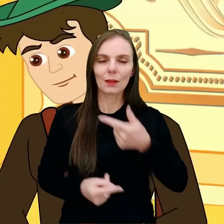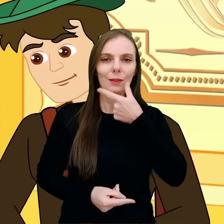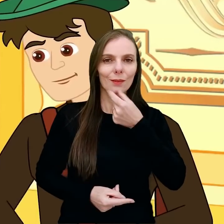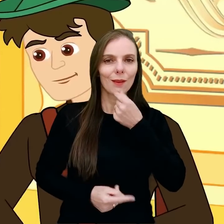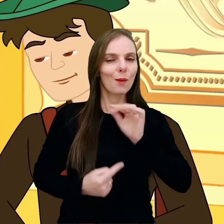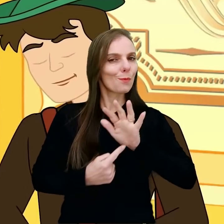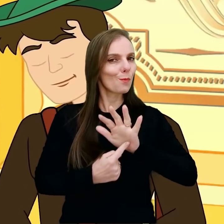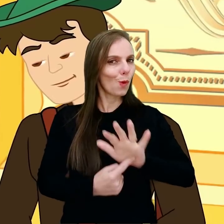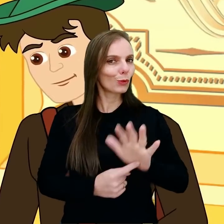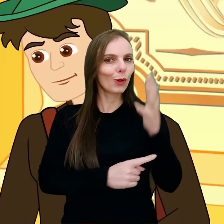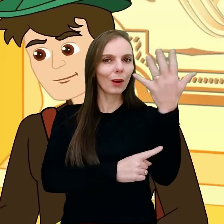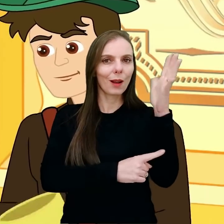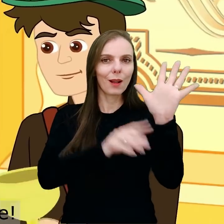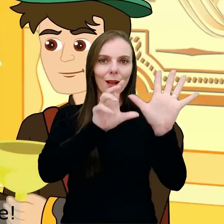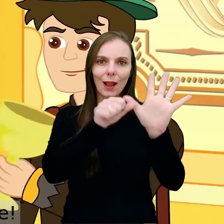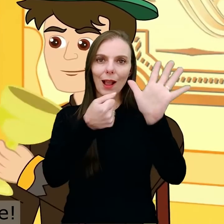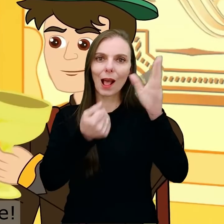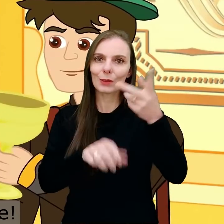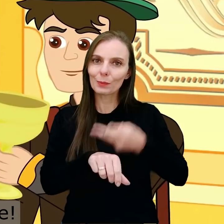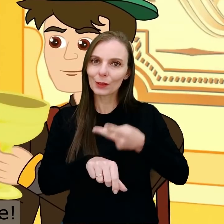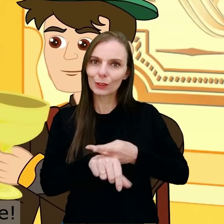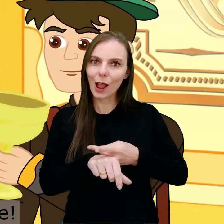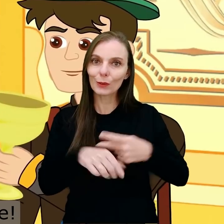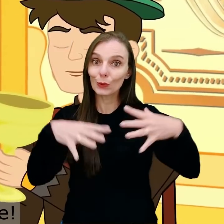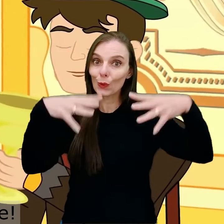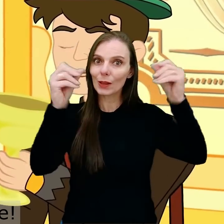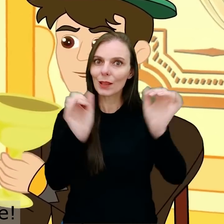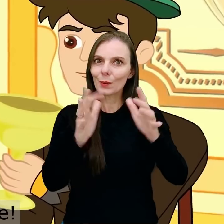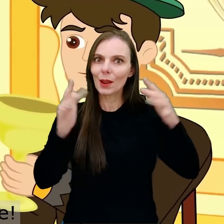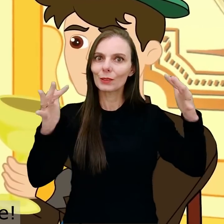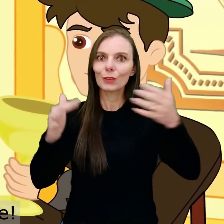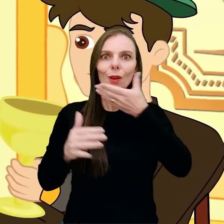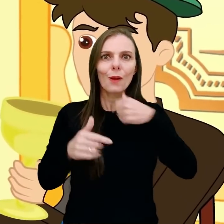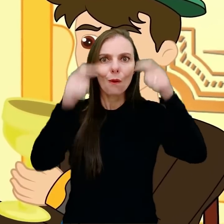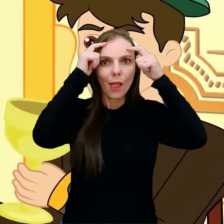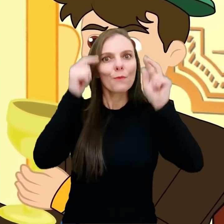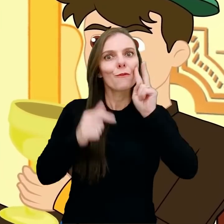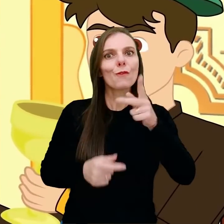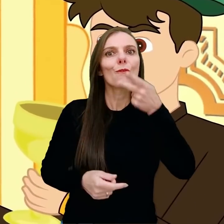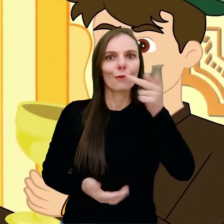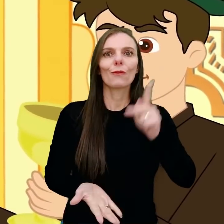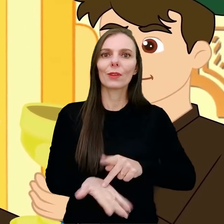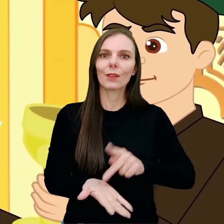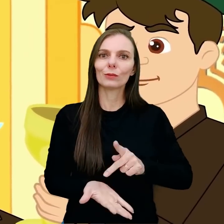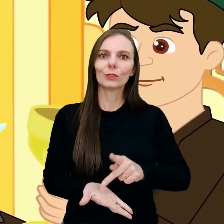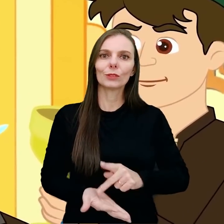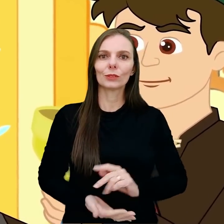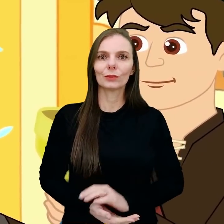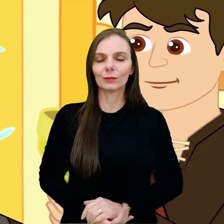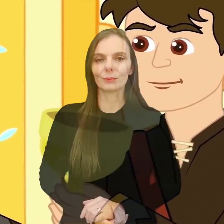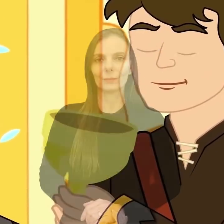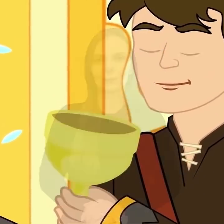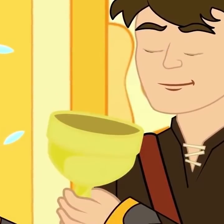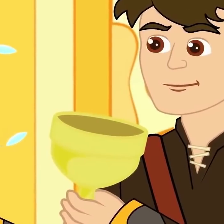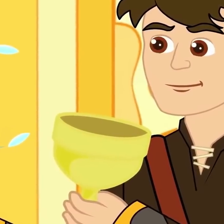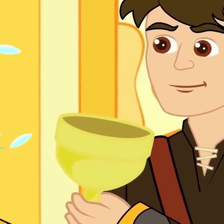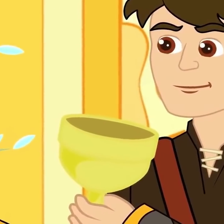Mas quando o jovem mostrou o galho prateado do castelo brilhante, ele viu que falava a verdade.